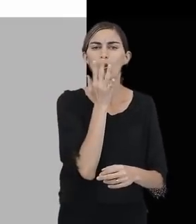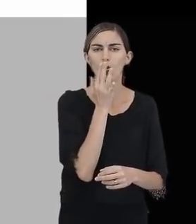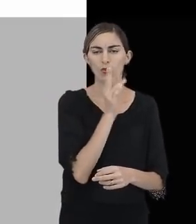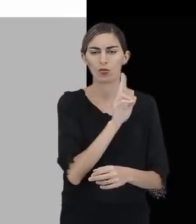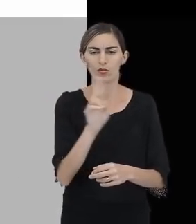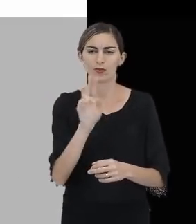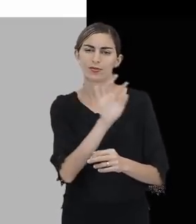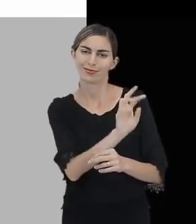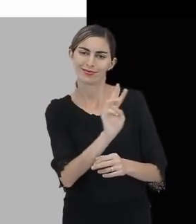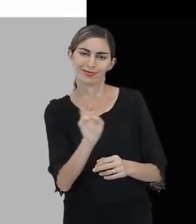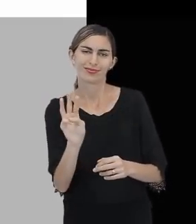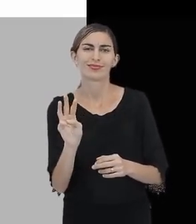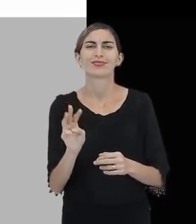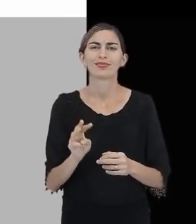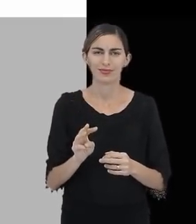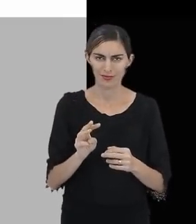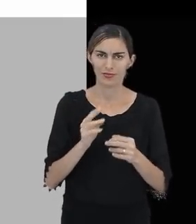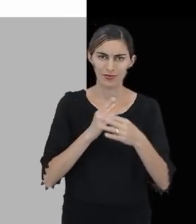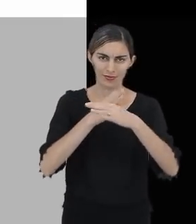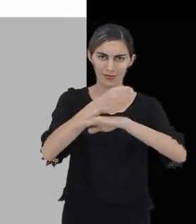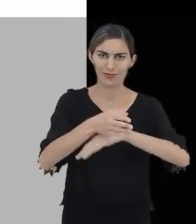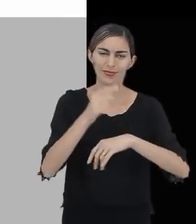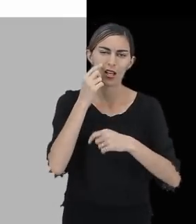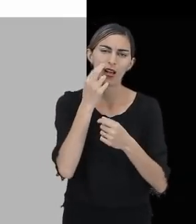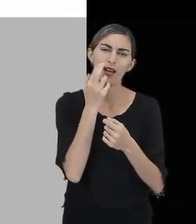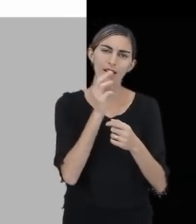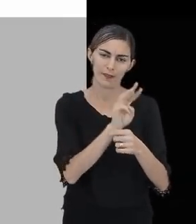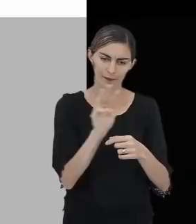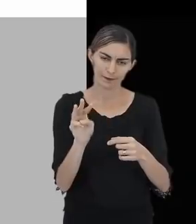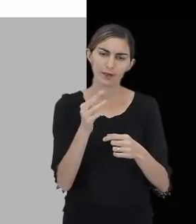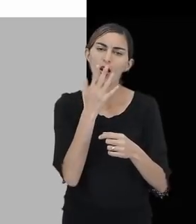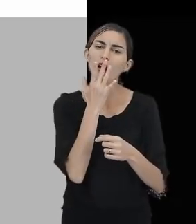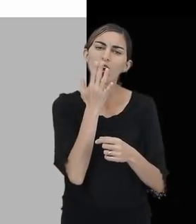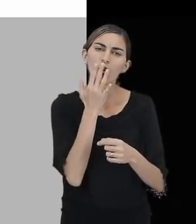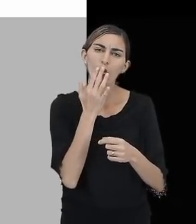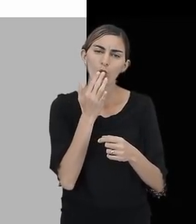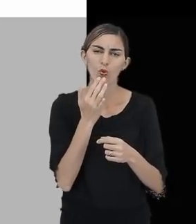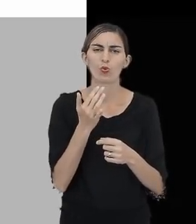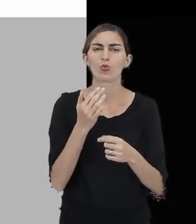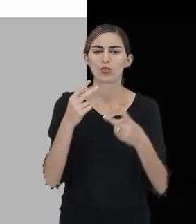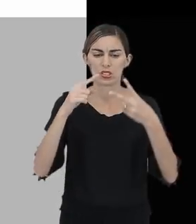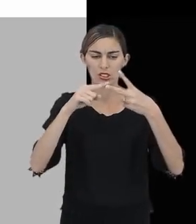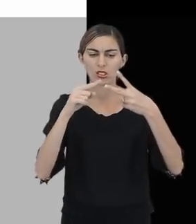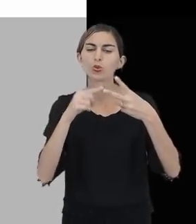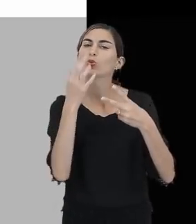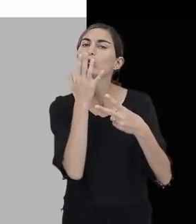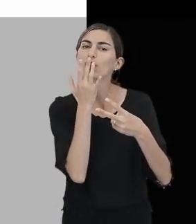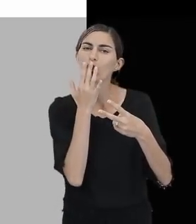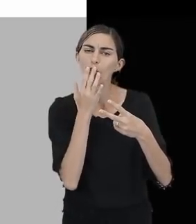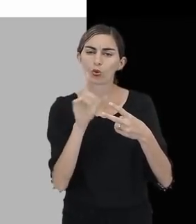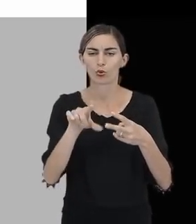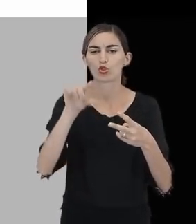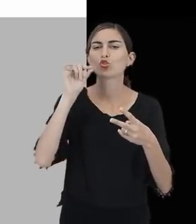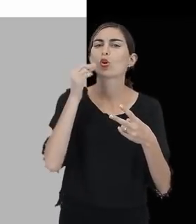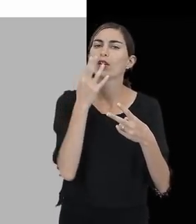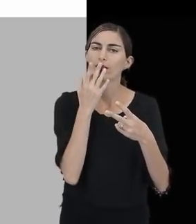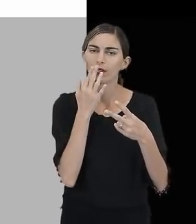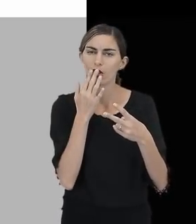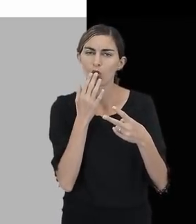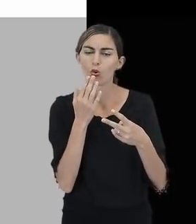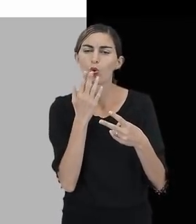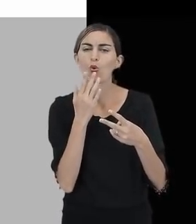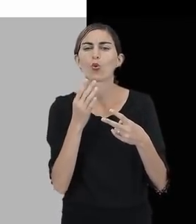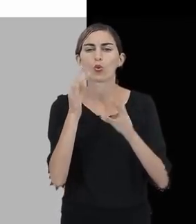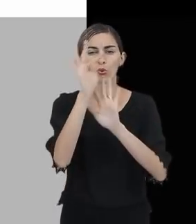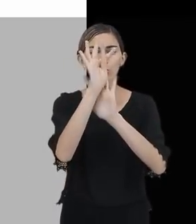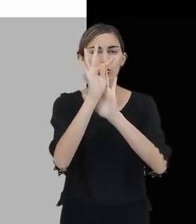gente está acessando a cor, essa primeira cor aqui, e aqui nesse XML a gente está acessando essa segunda cor aqui e definindo essa cor como a cor